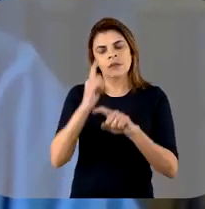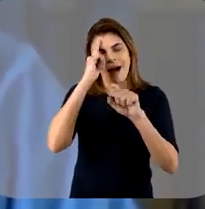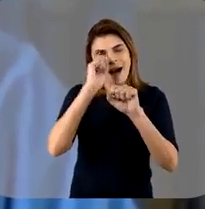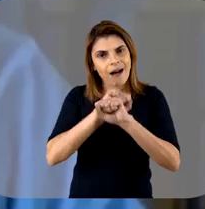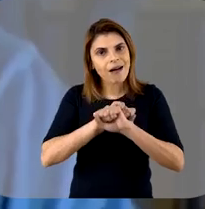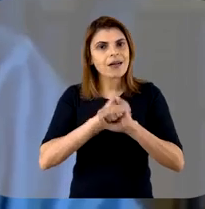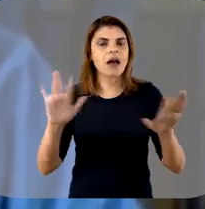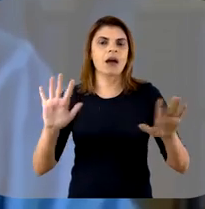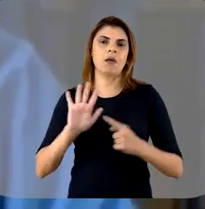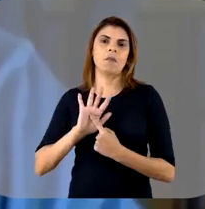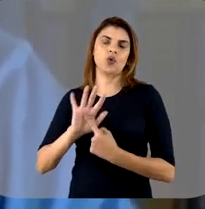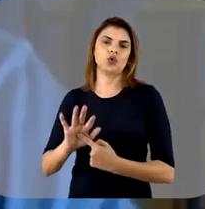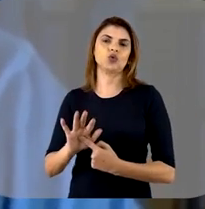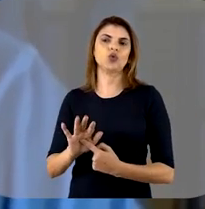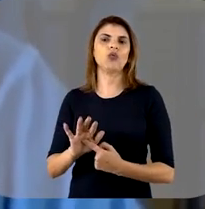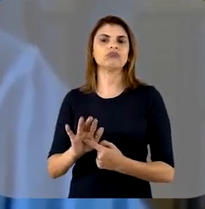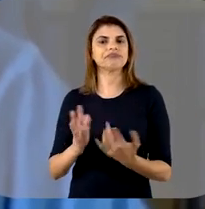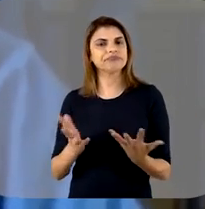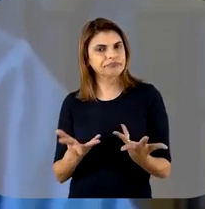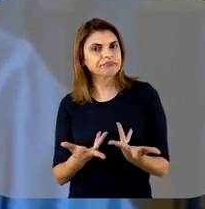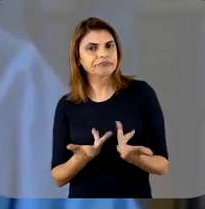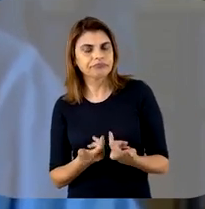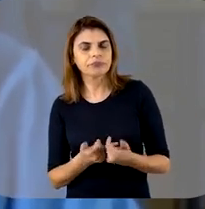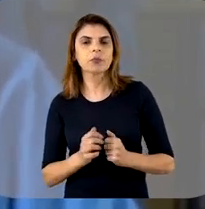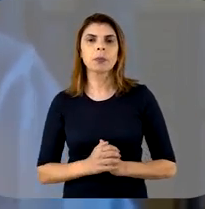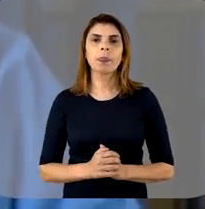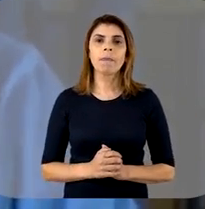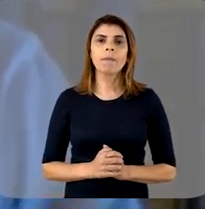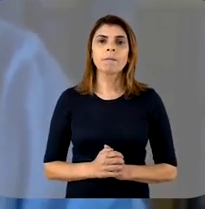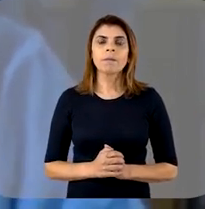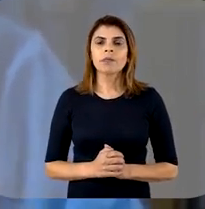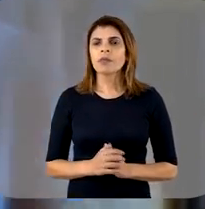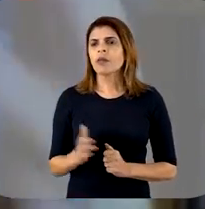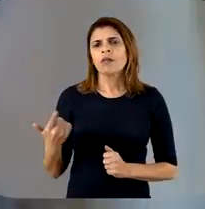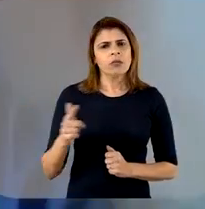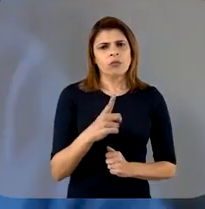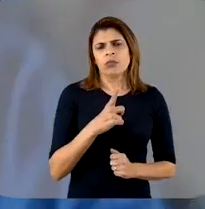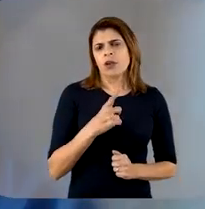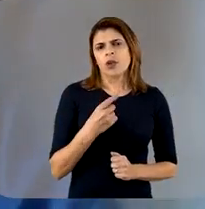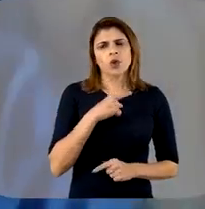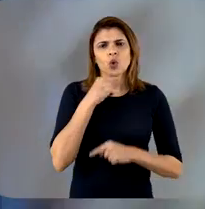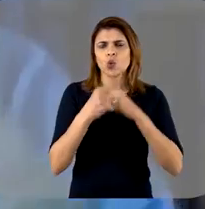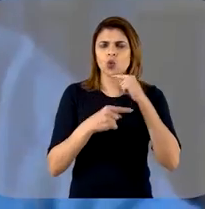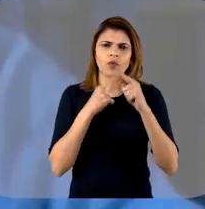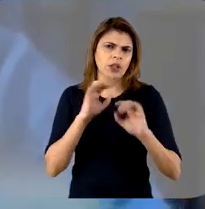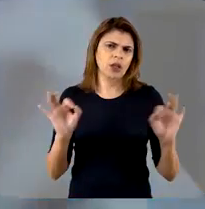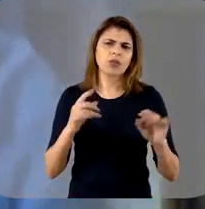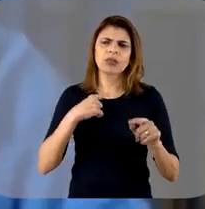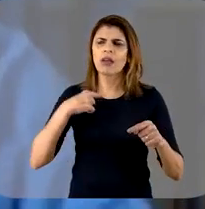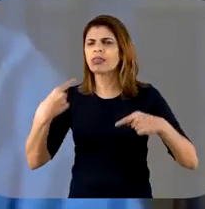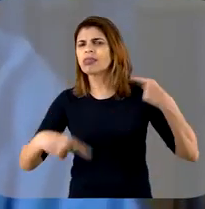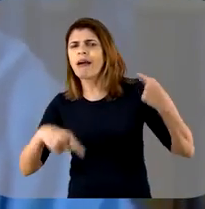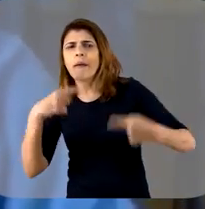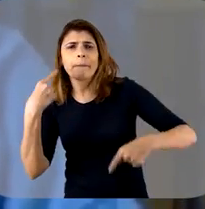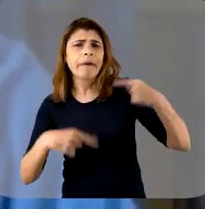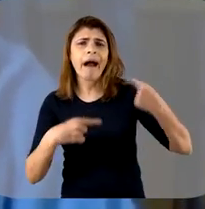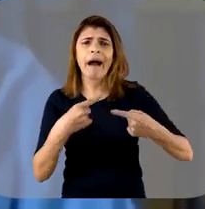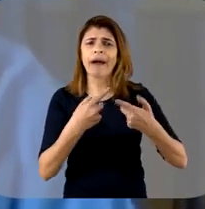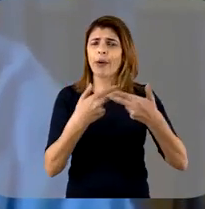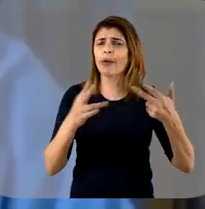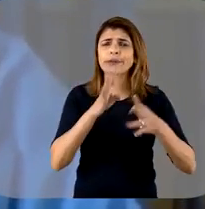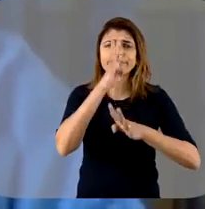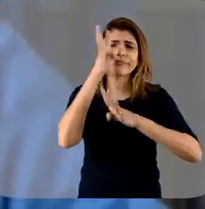mostrou eficiente disso, né? Então, isso não há dúvida. Há certos debates sobre uma série de